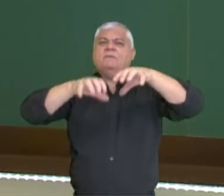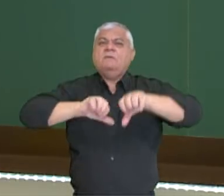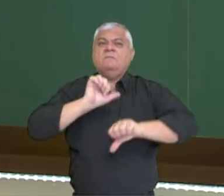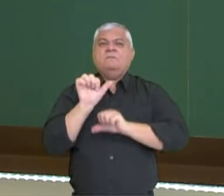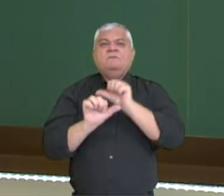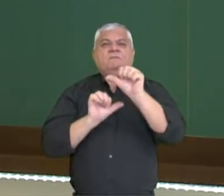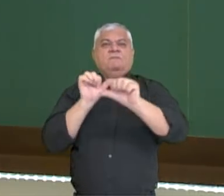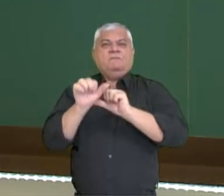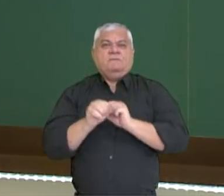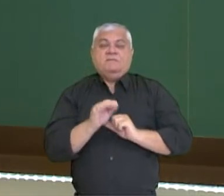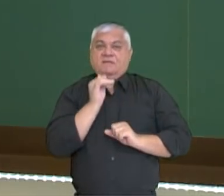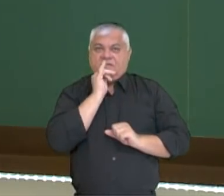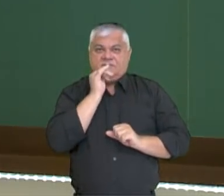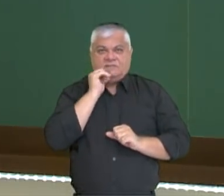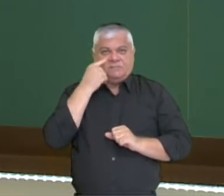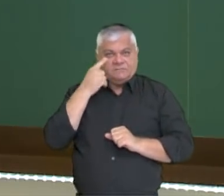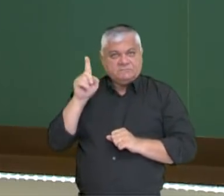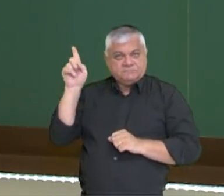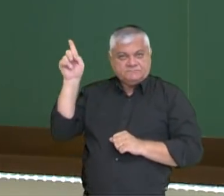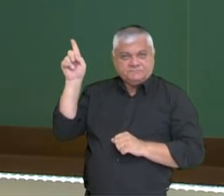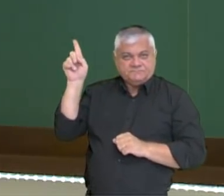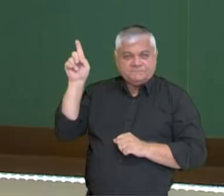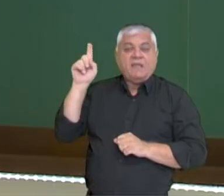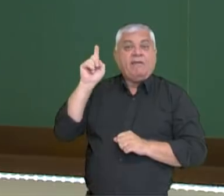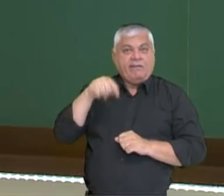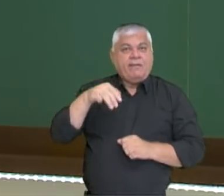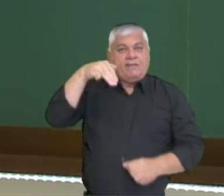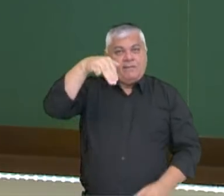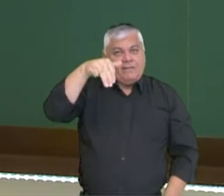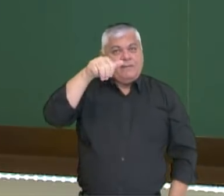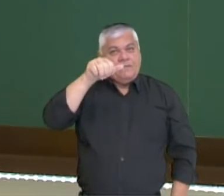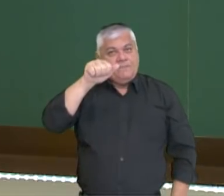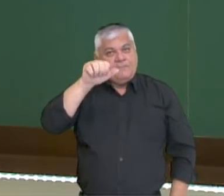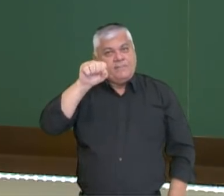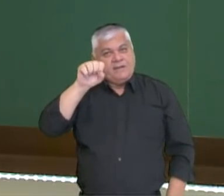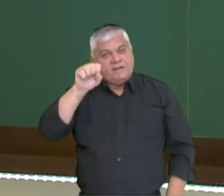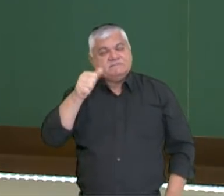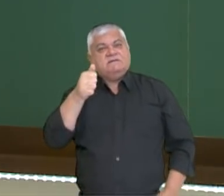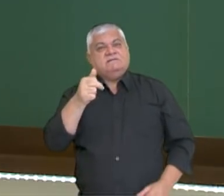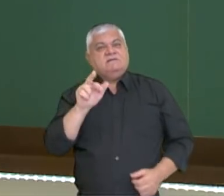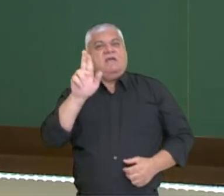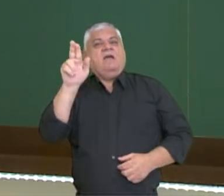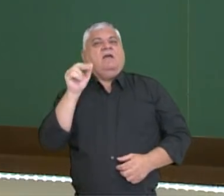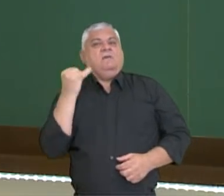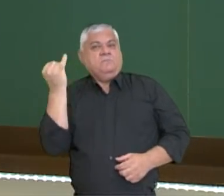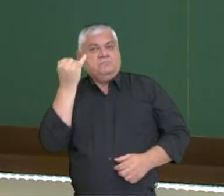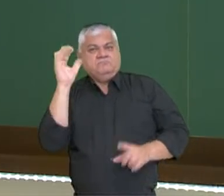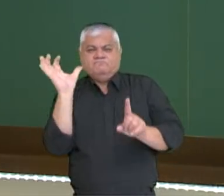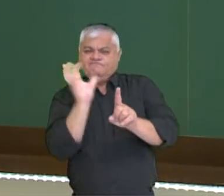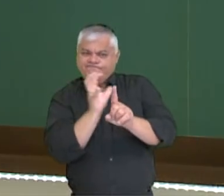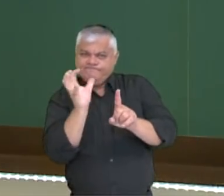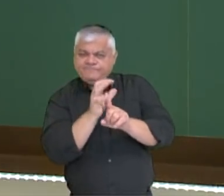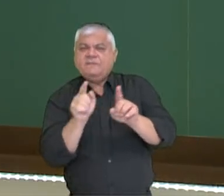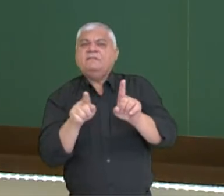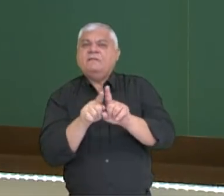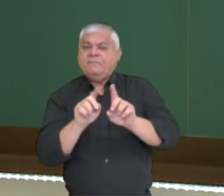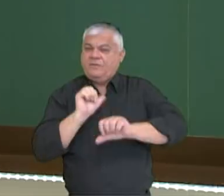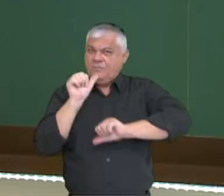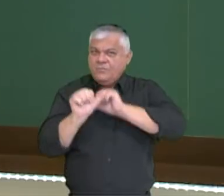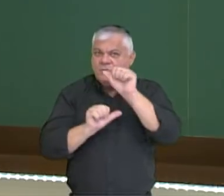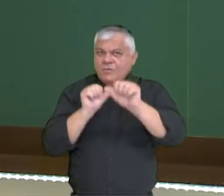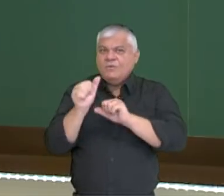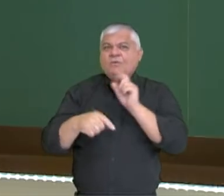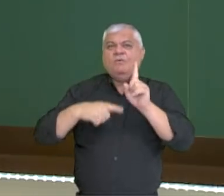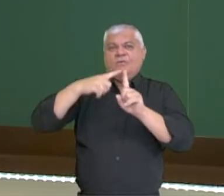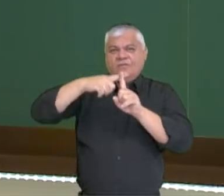um exemplo ali do quanto as massas de ar influenciam nas características da atmosfera, nas temperaturas e nos